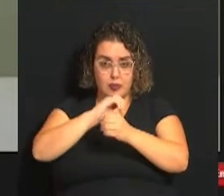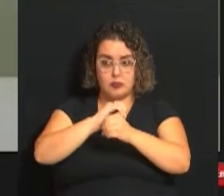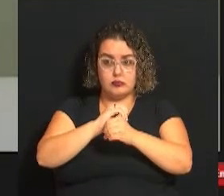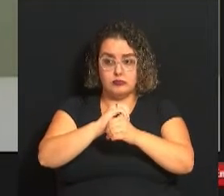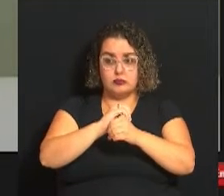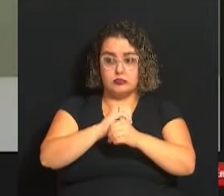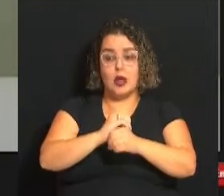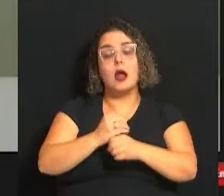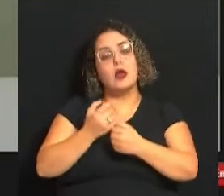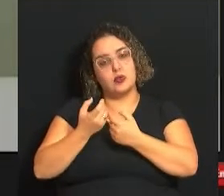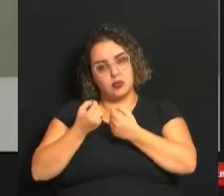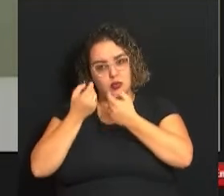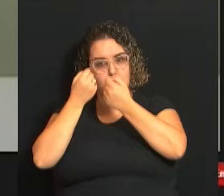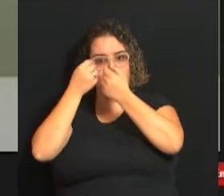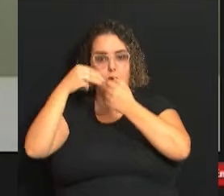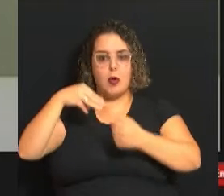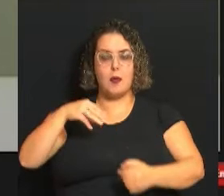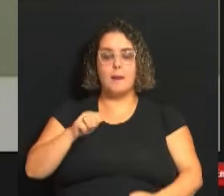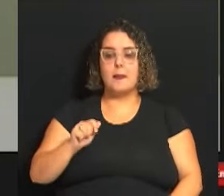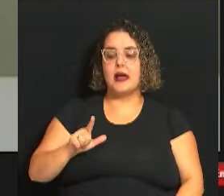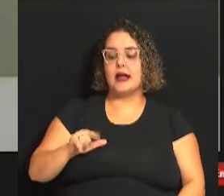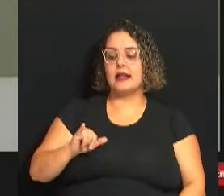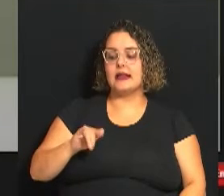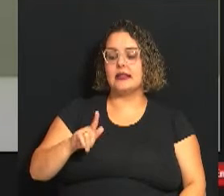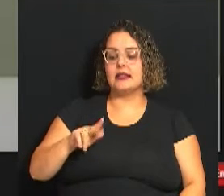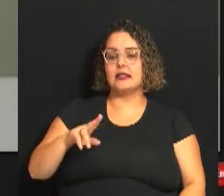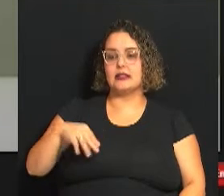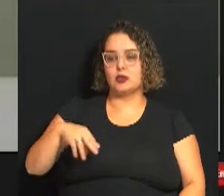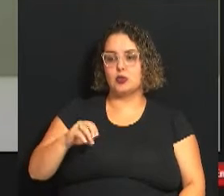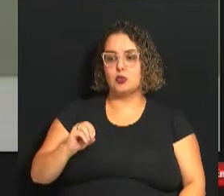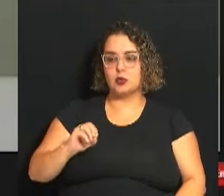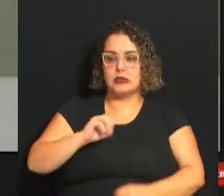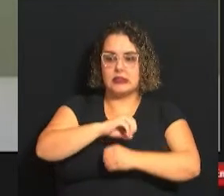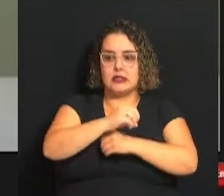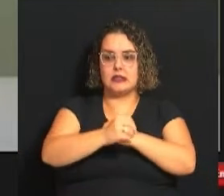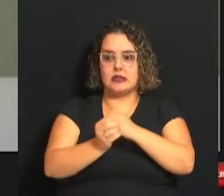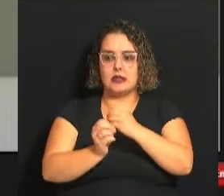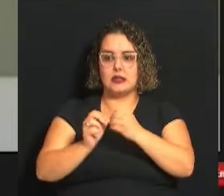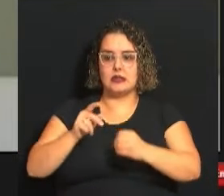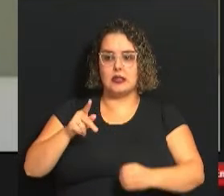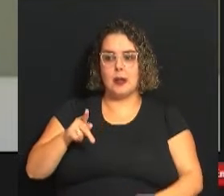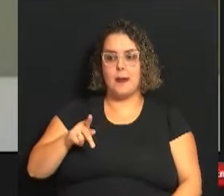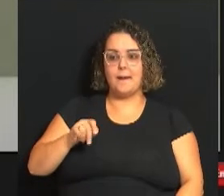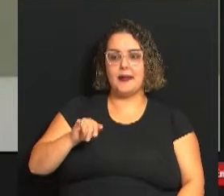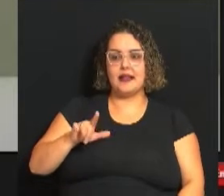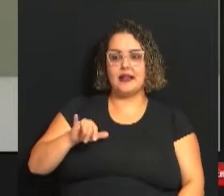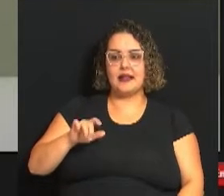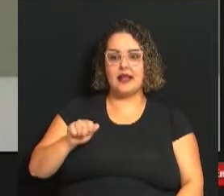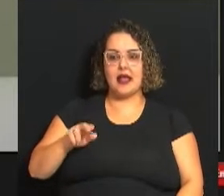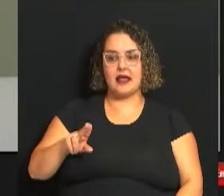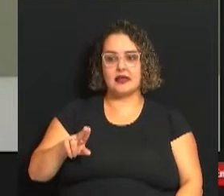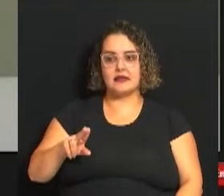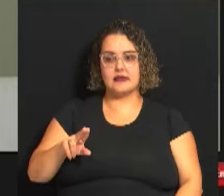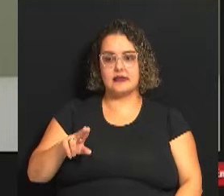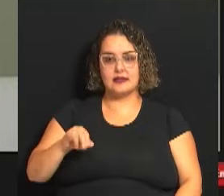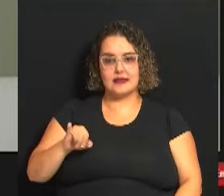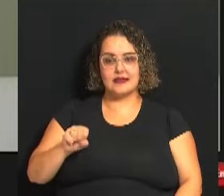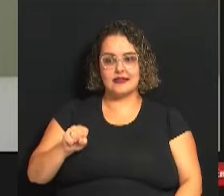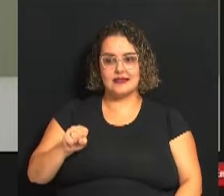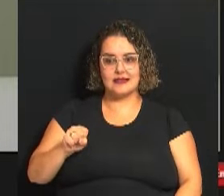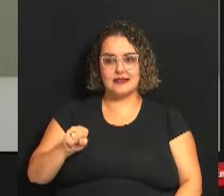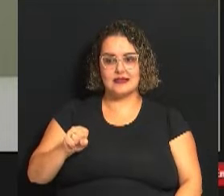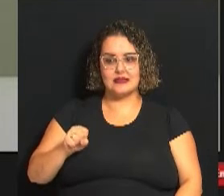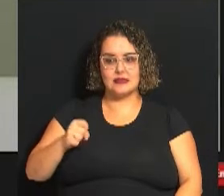maligno. Por exemplo, as células gliais, que são células de suporte no sistema